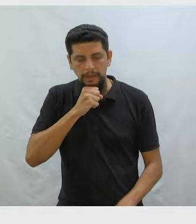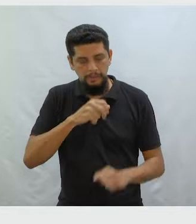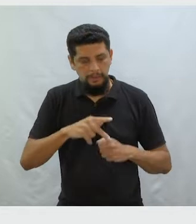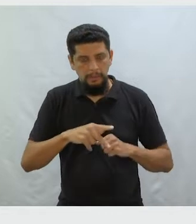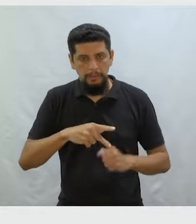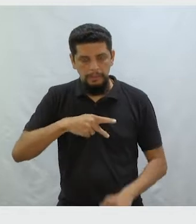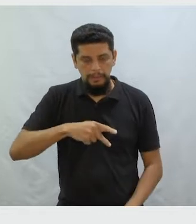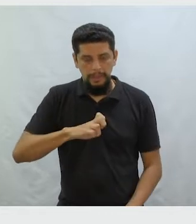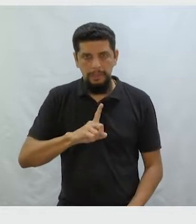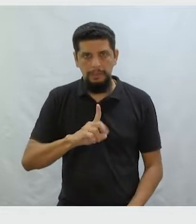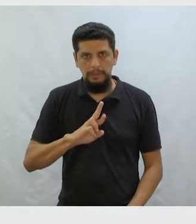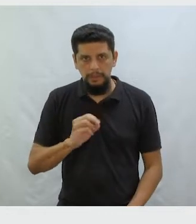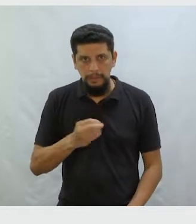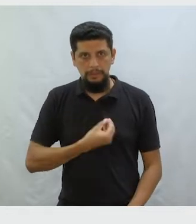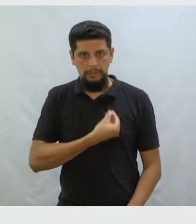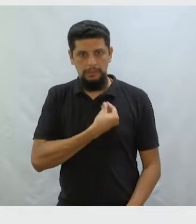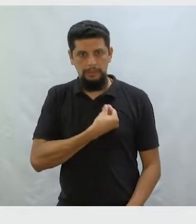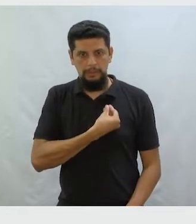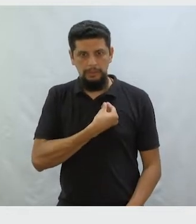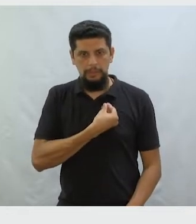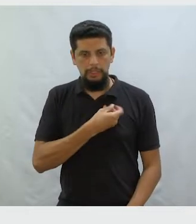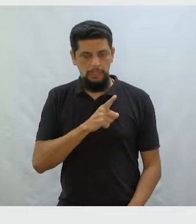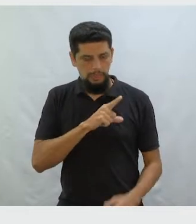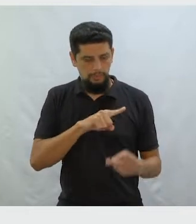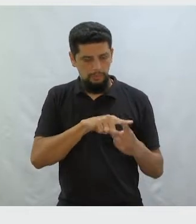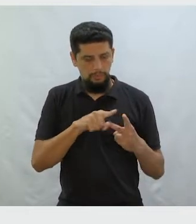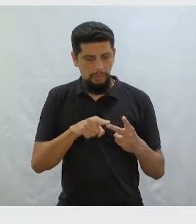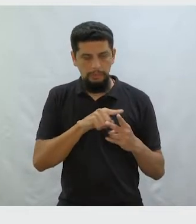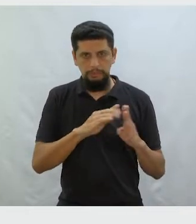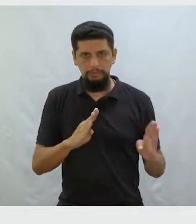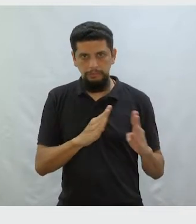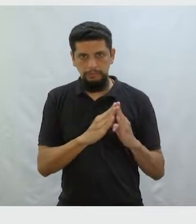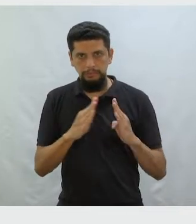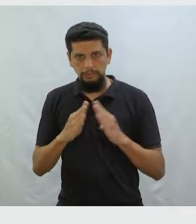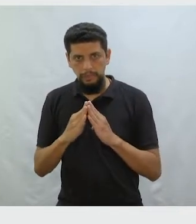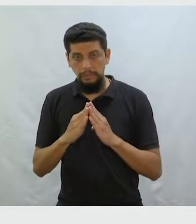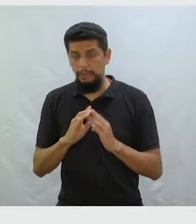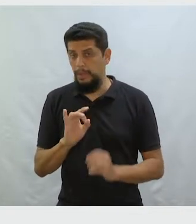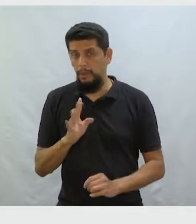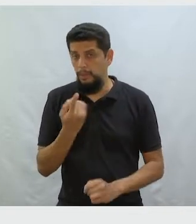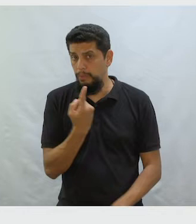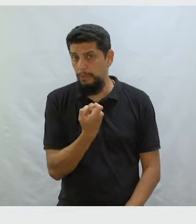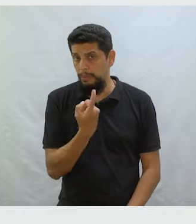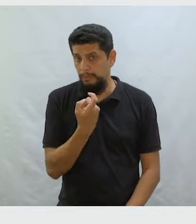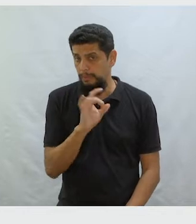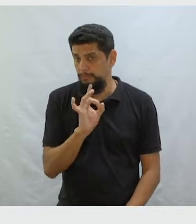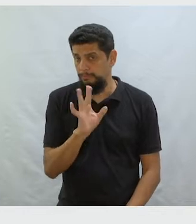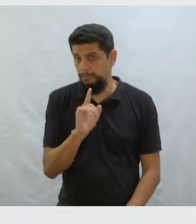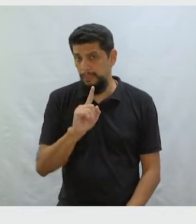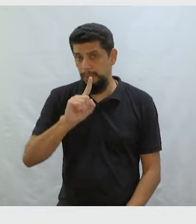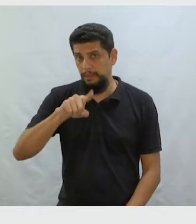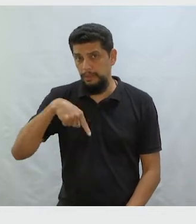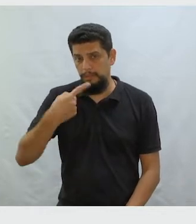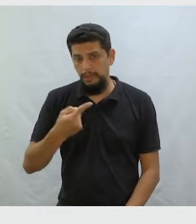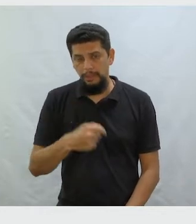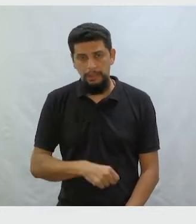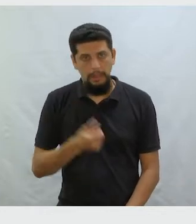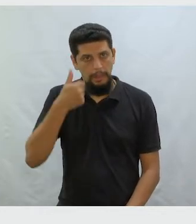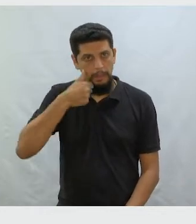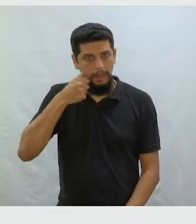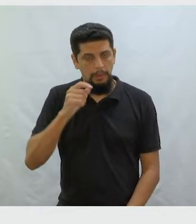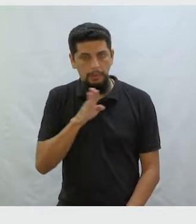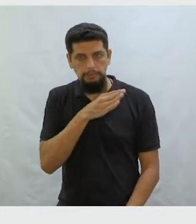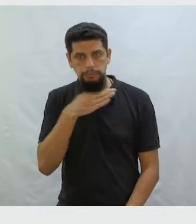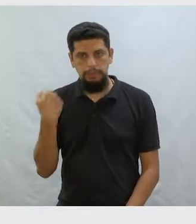Pedrinho estava viva ela ocupava as duas casas que eram uma só depois que a Dona Carlota